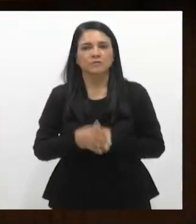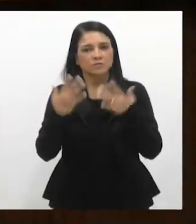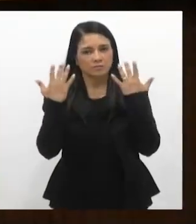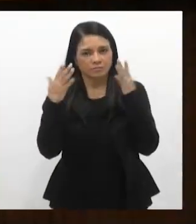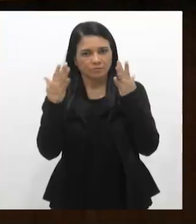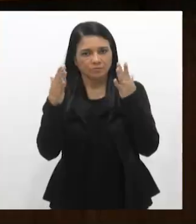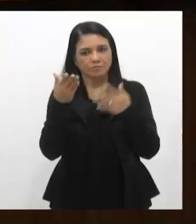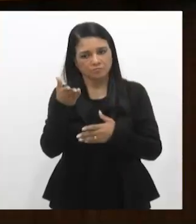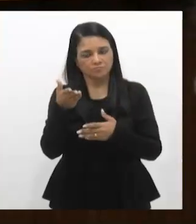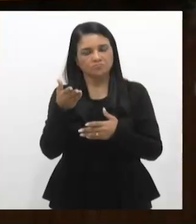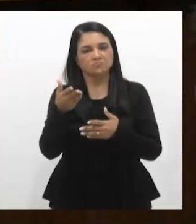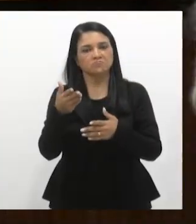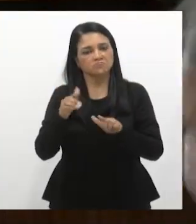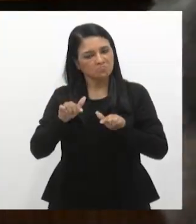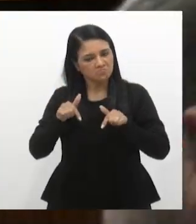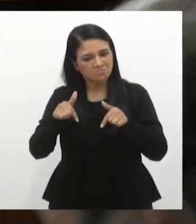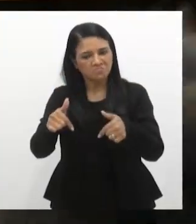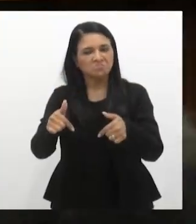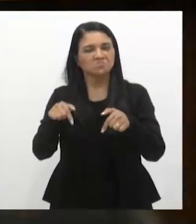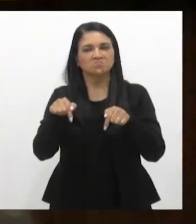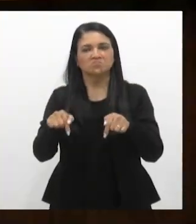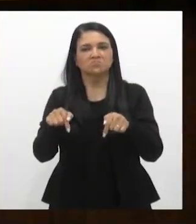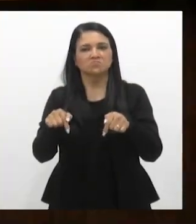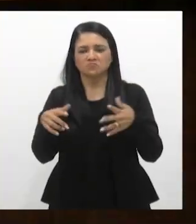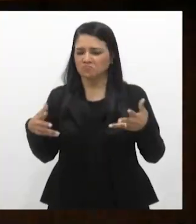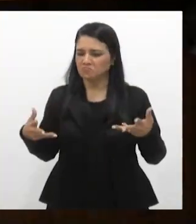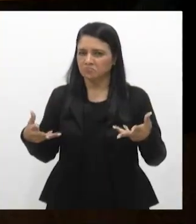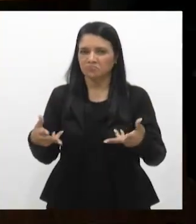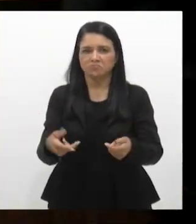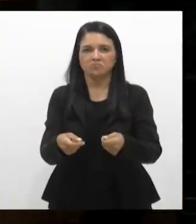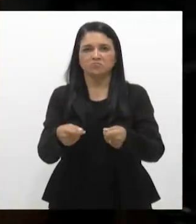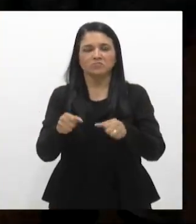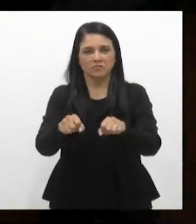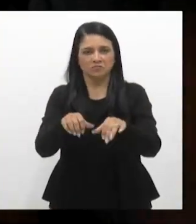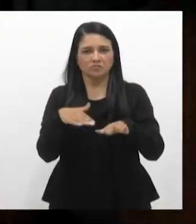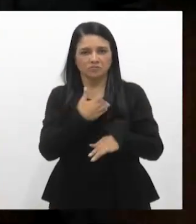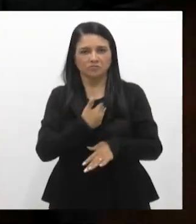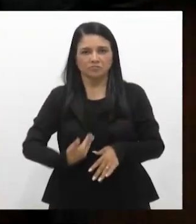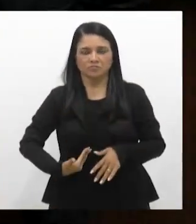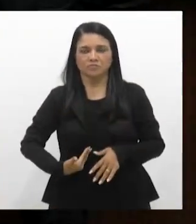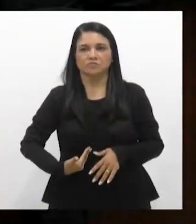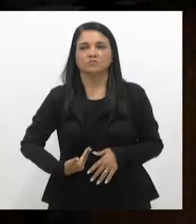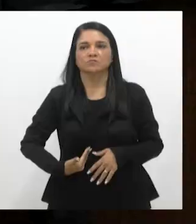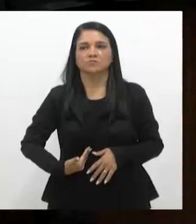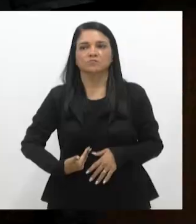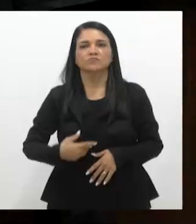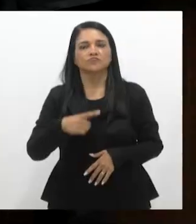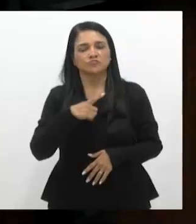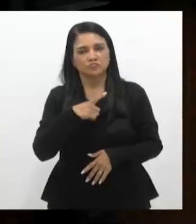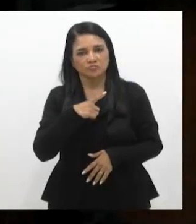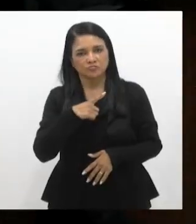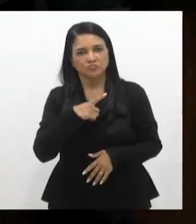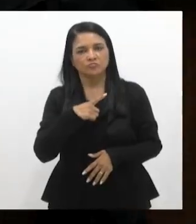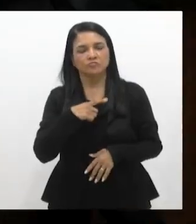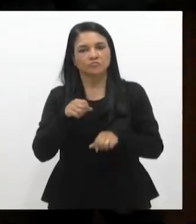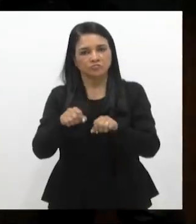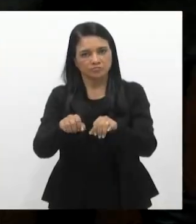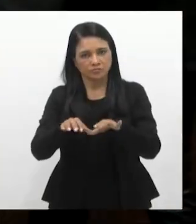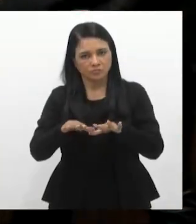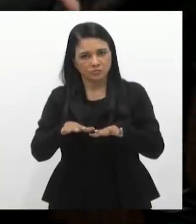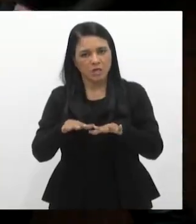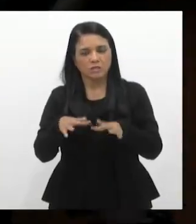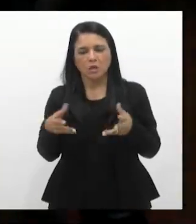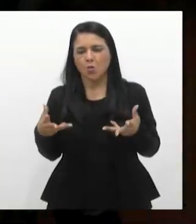Vossa Excelência pela condução, foi belíssimo a audiência pública, belíssima. Nós tivemos uma audiência de